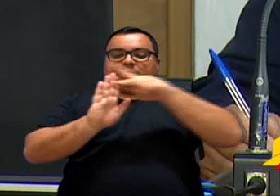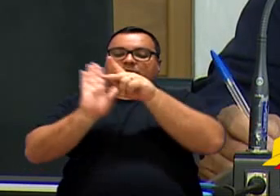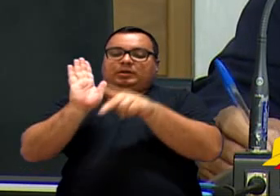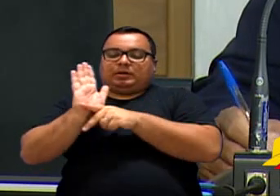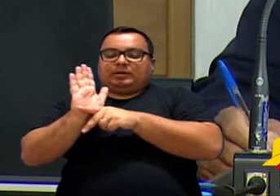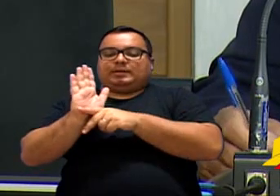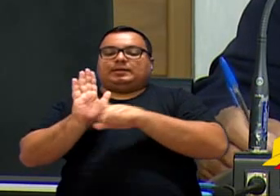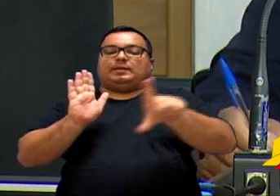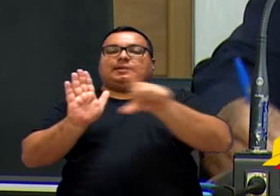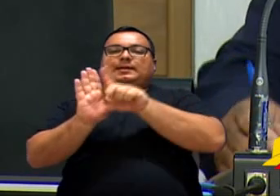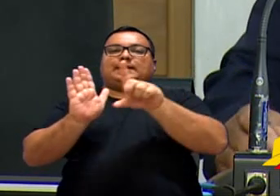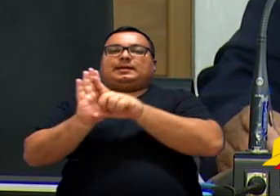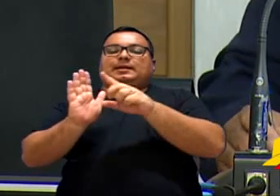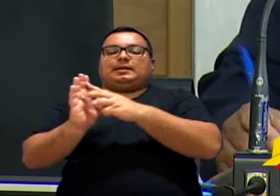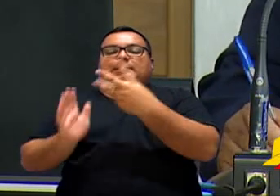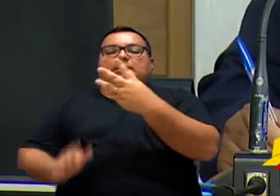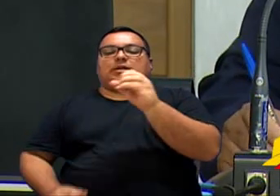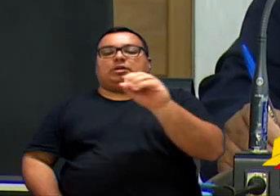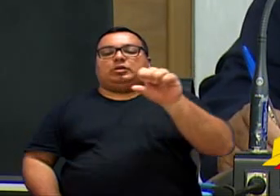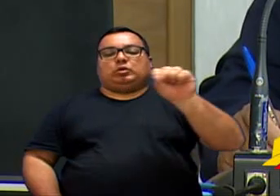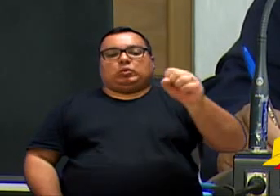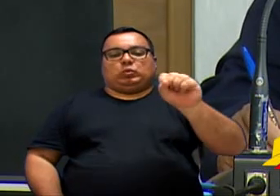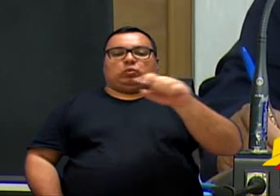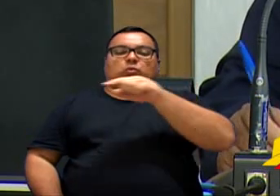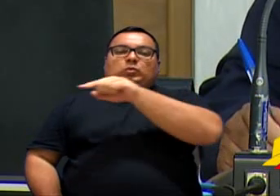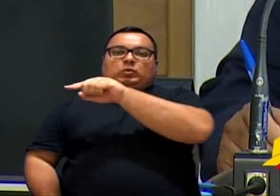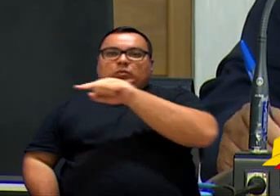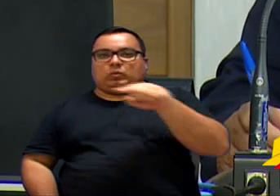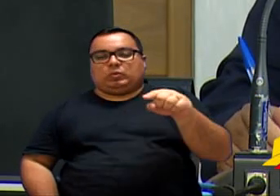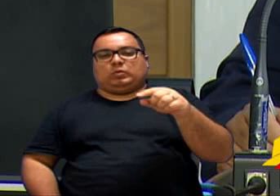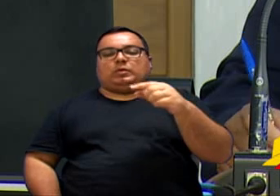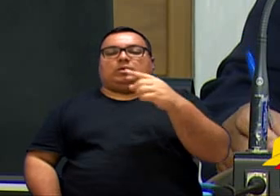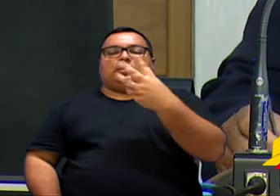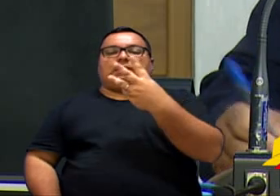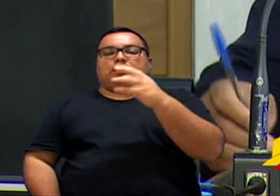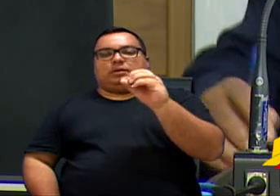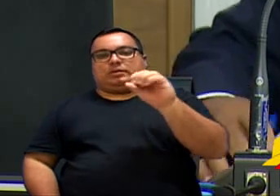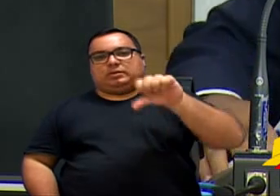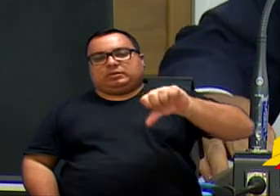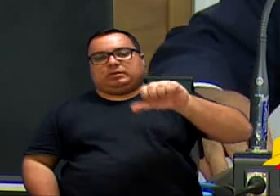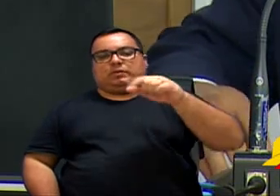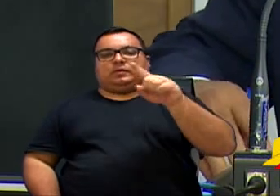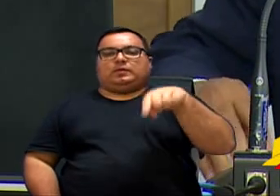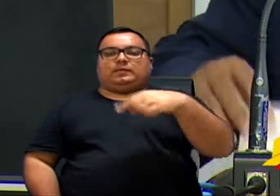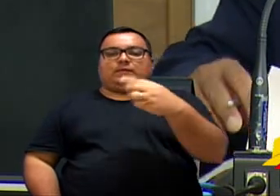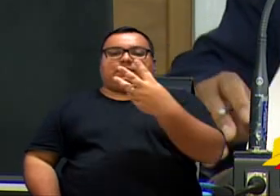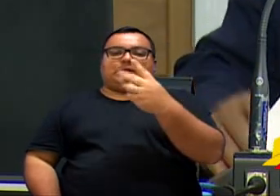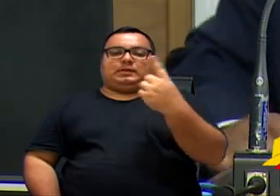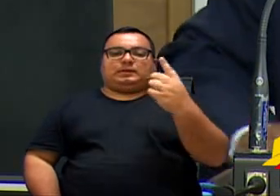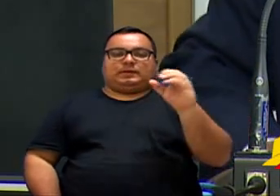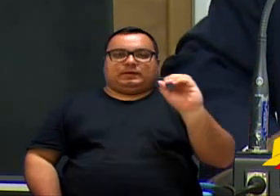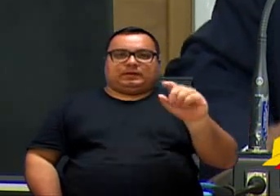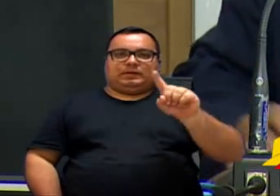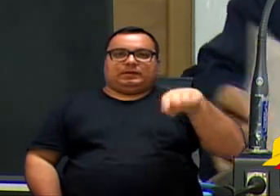Lei 308, 309, 310, 311, 312, 313, 22.